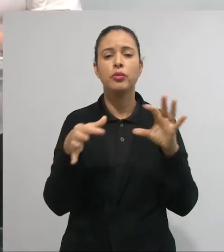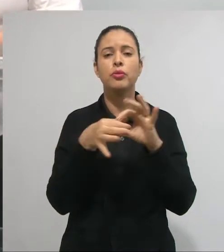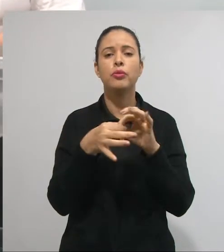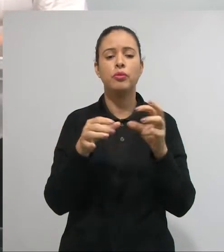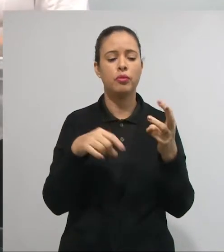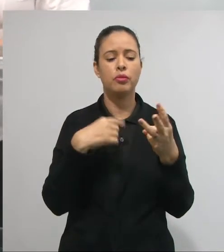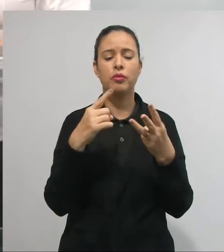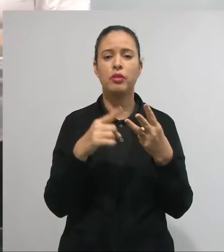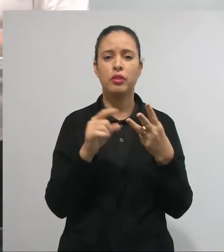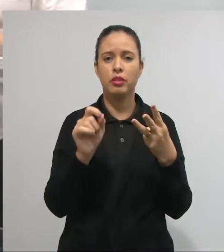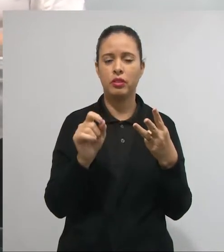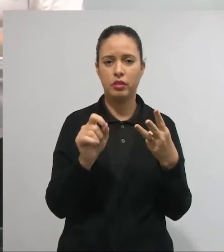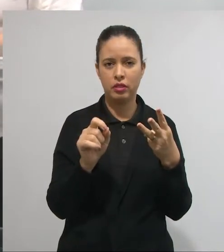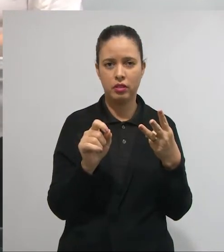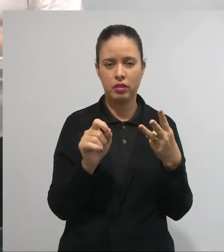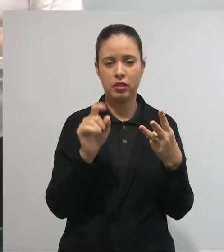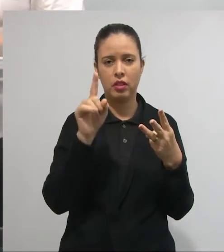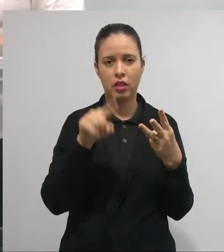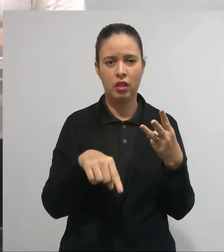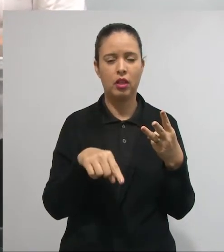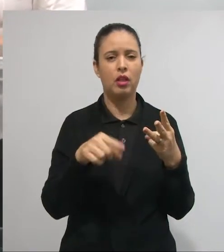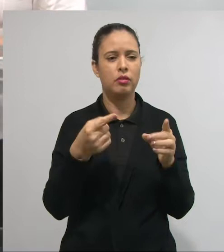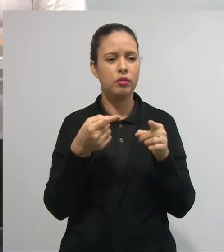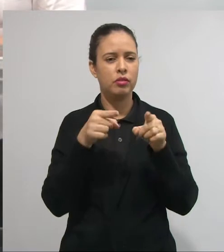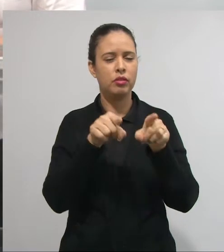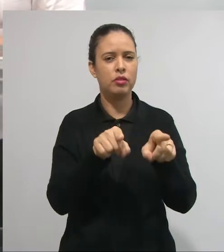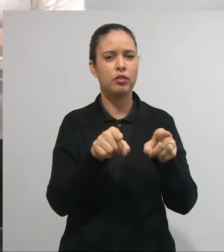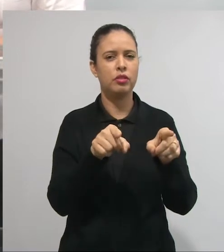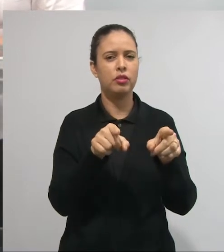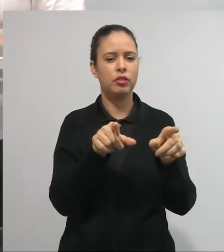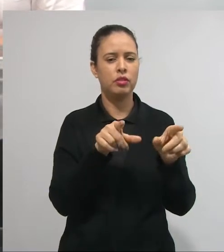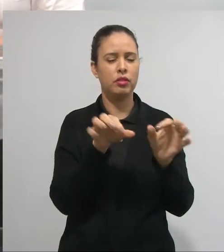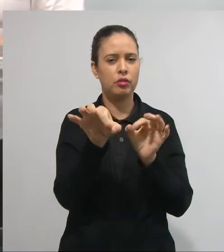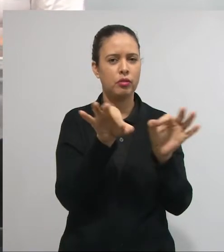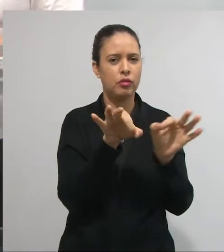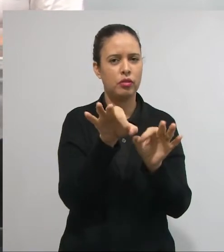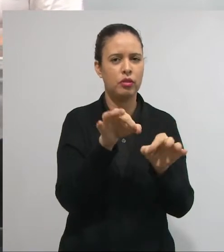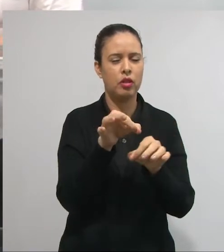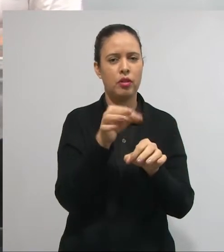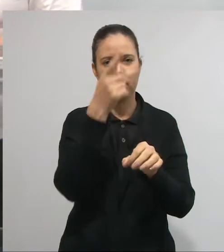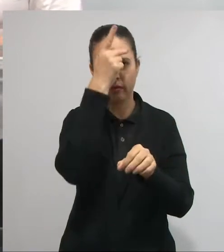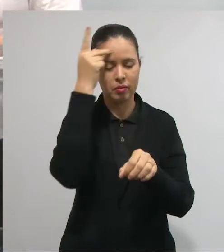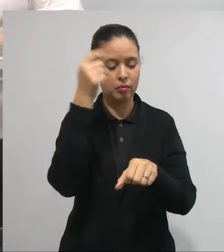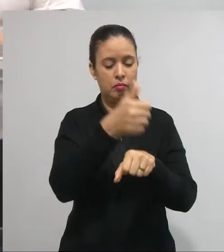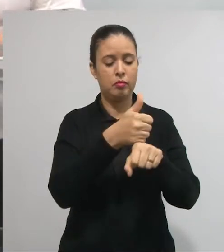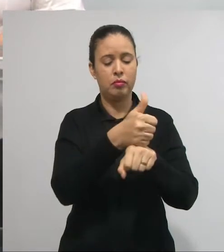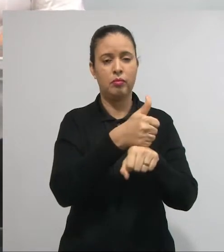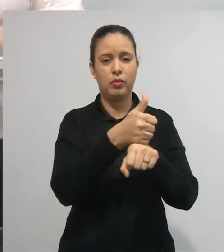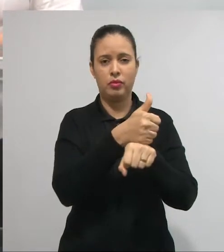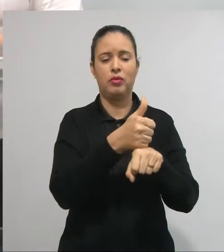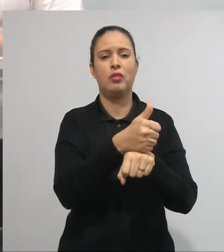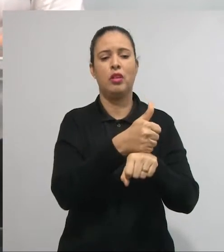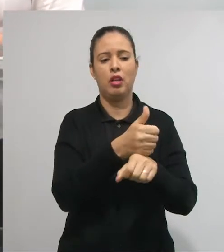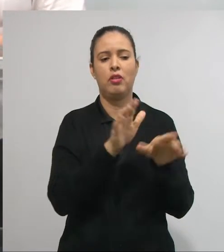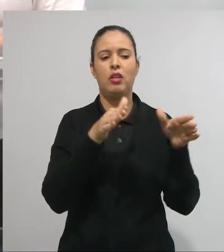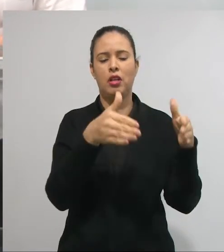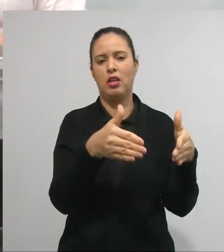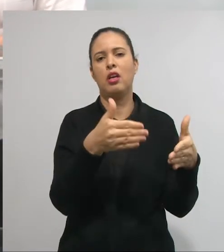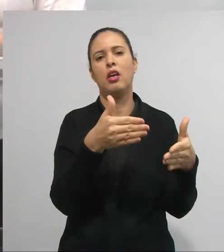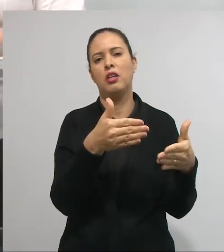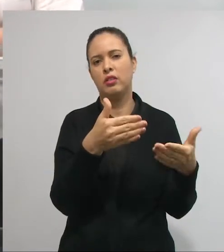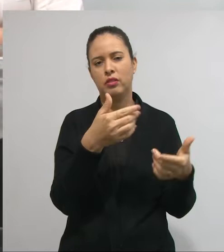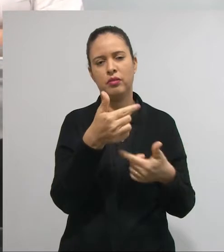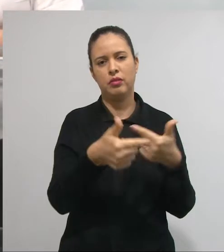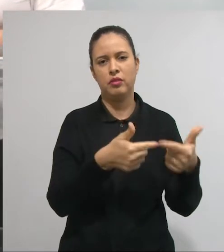com o fato de ser dirigida e coordenada por pessoas que eram especialistas, digamos assim, nessa